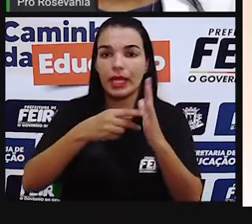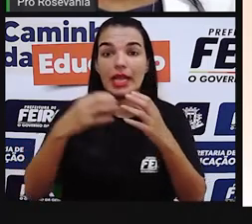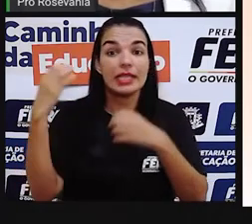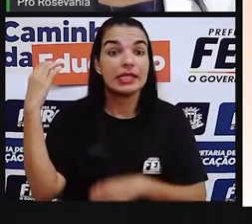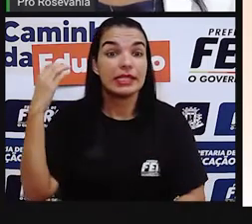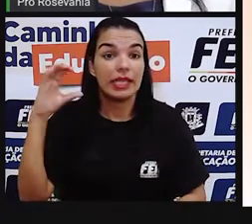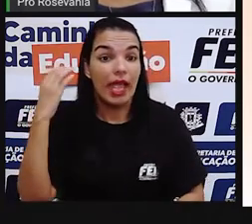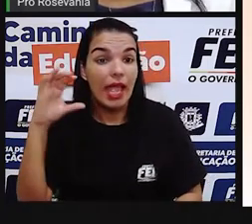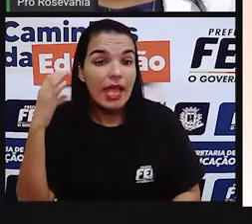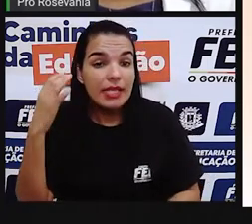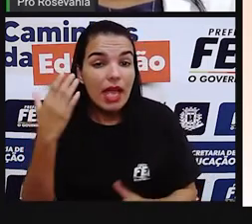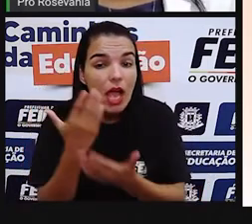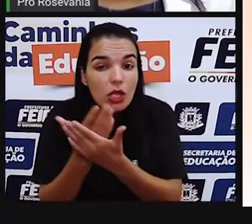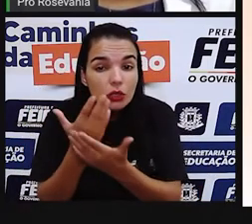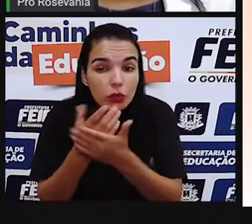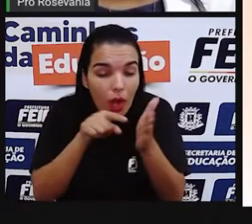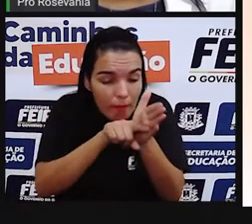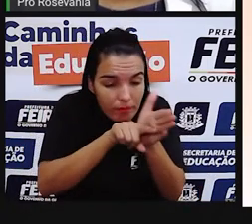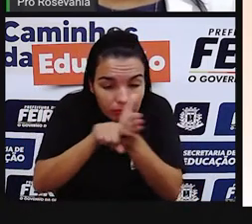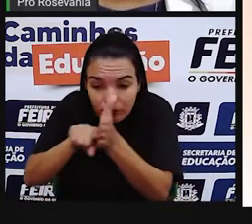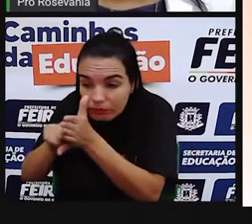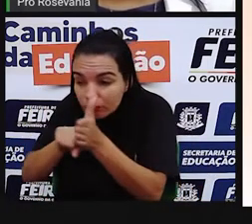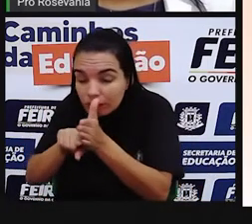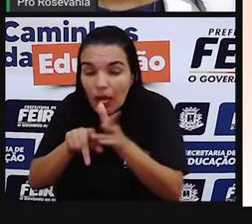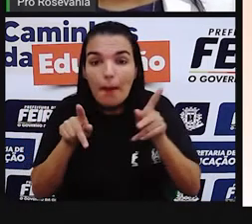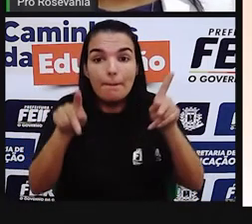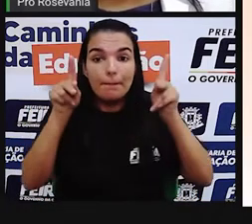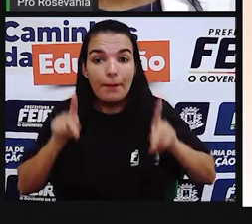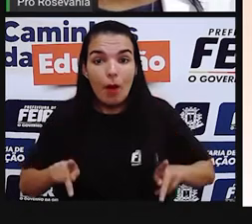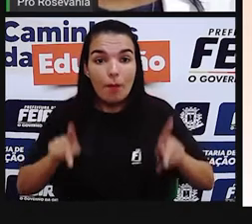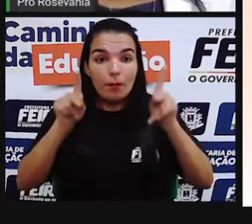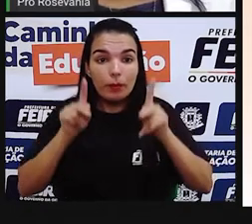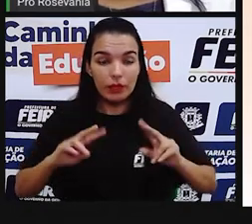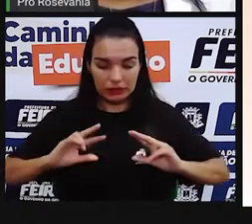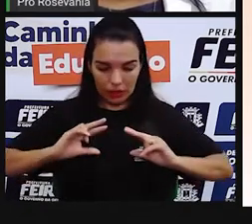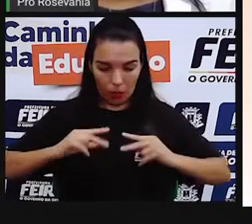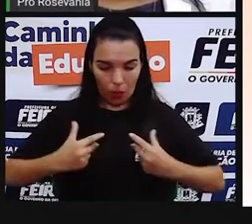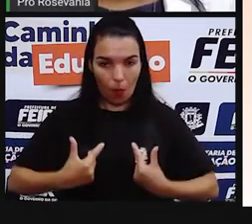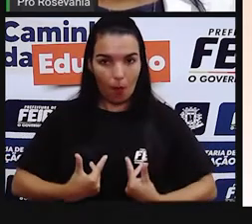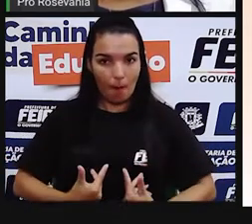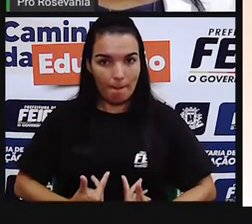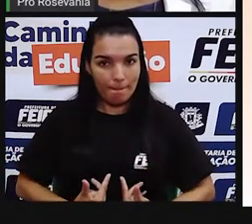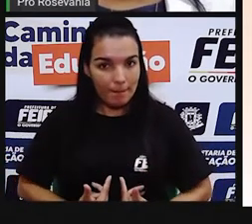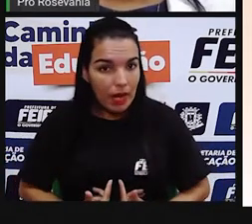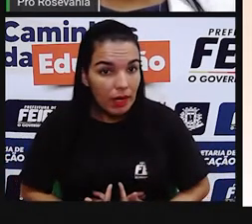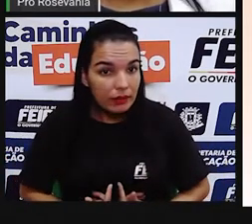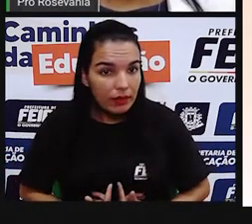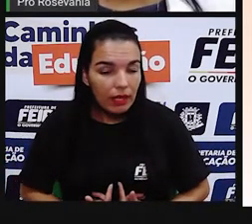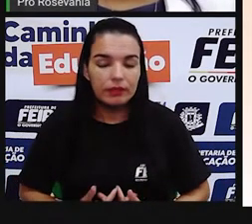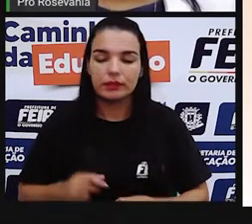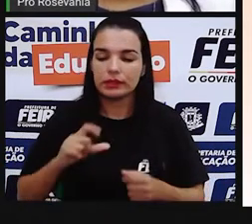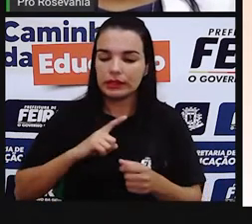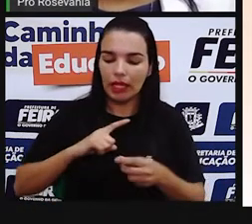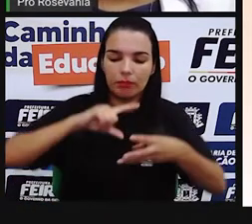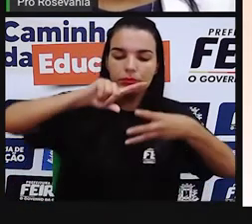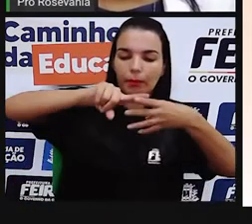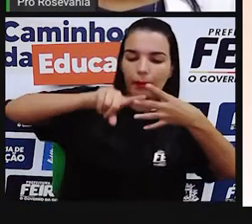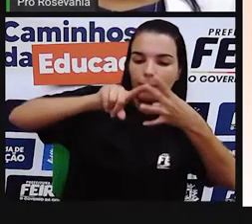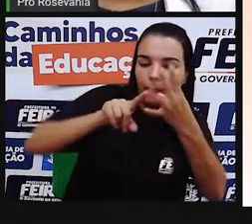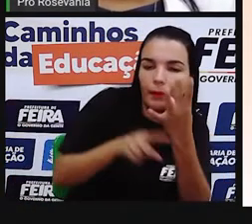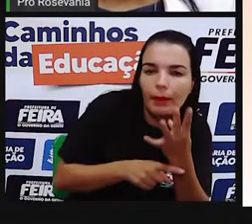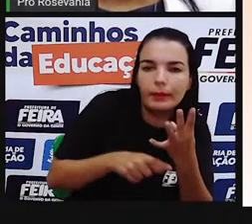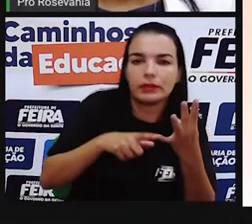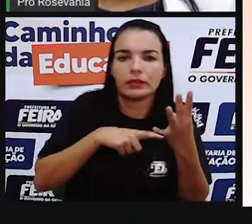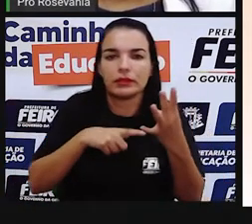esses fatos. Ciência que estuda as populações humanas, ou seja, aspectos como natalidade,